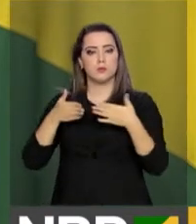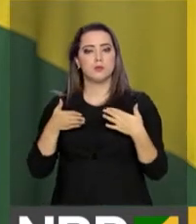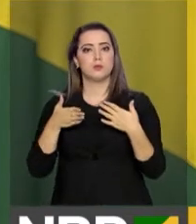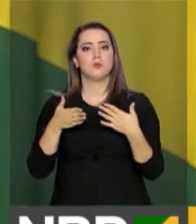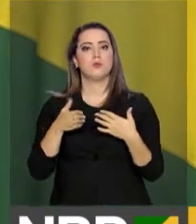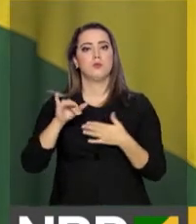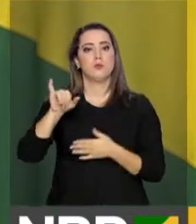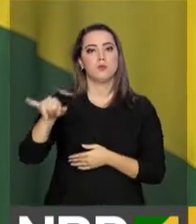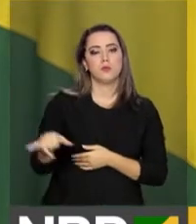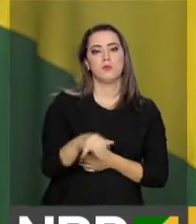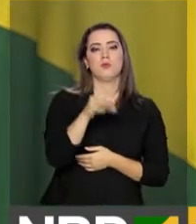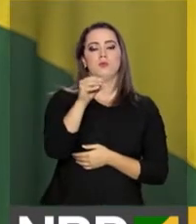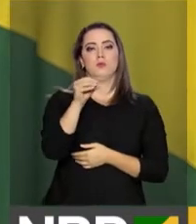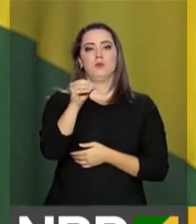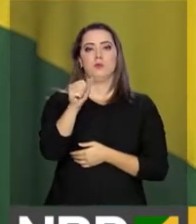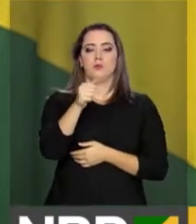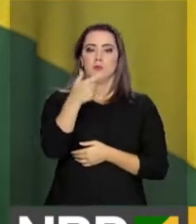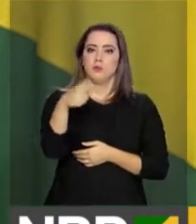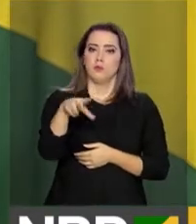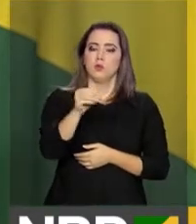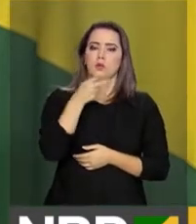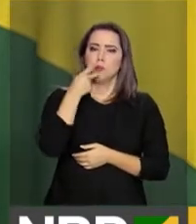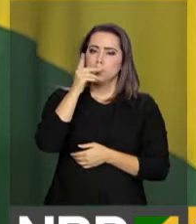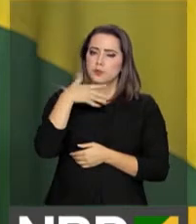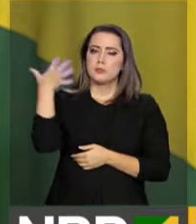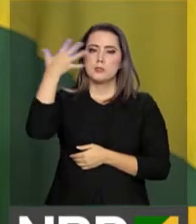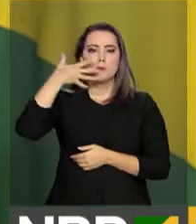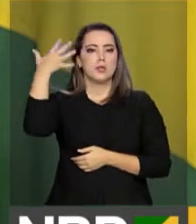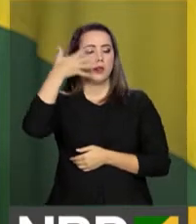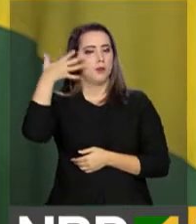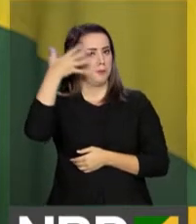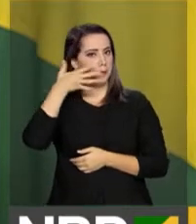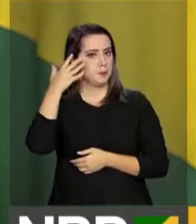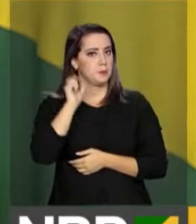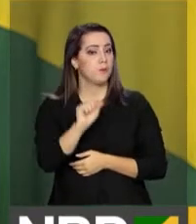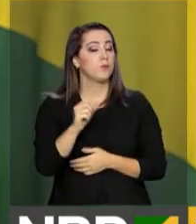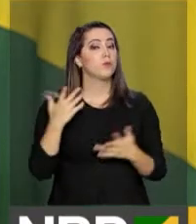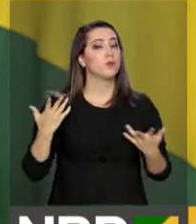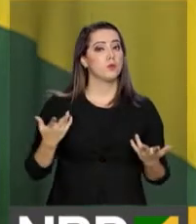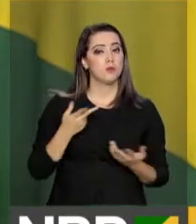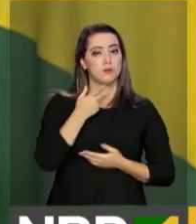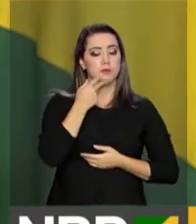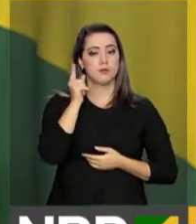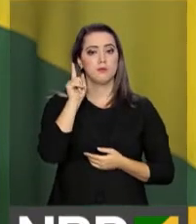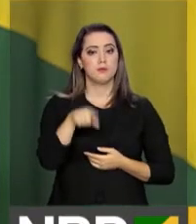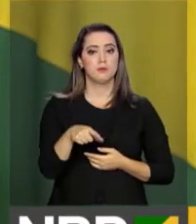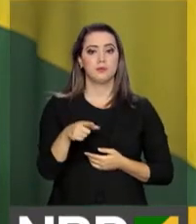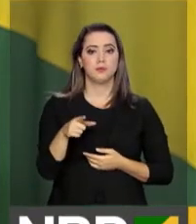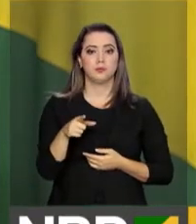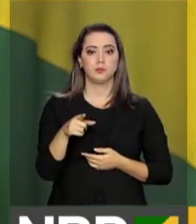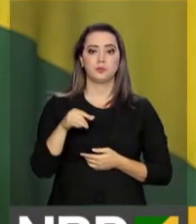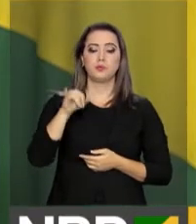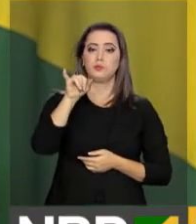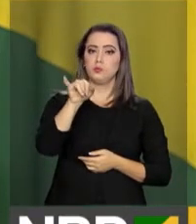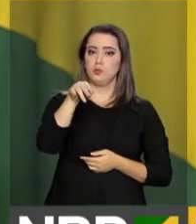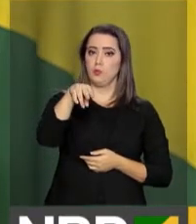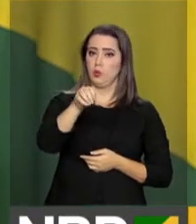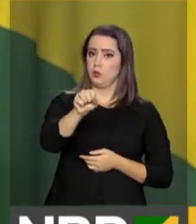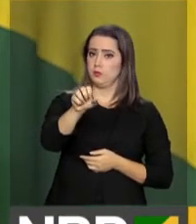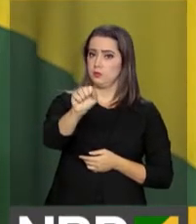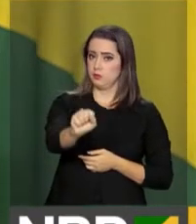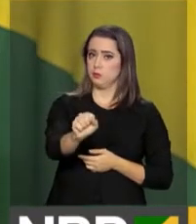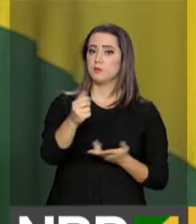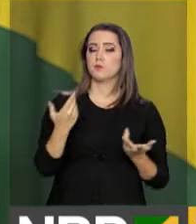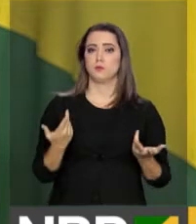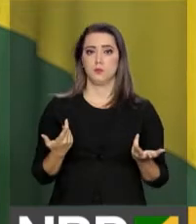para fazer uma pregação esclarecedora referentemente à previdência social